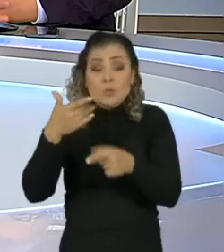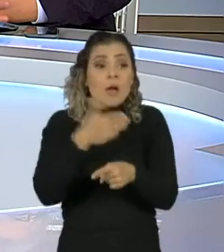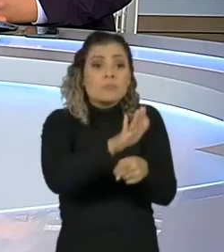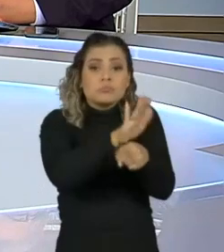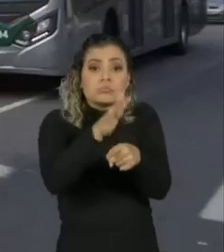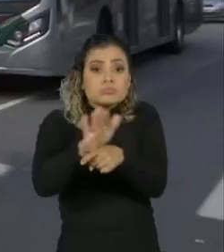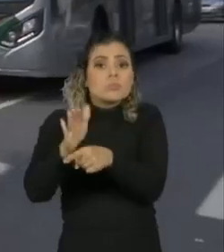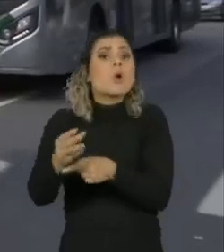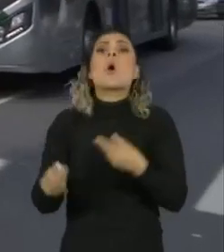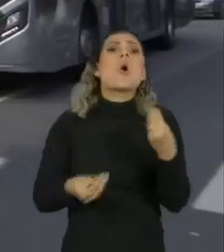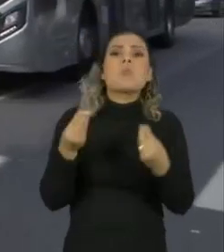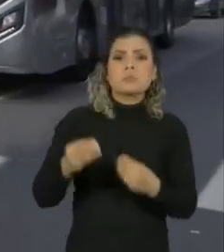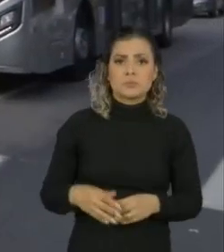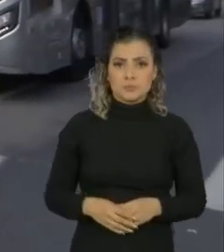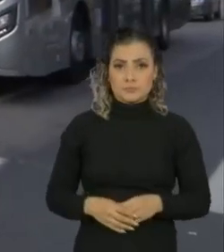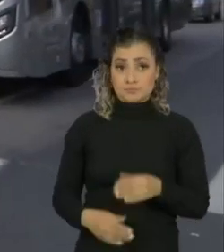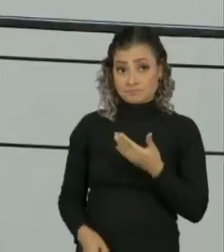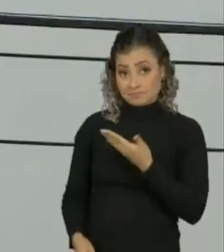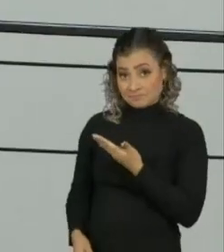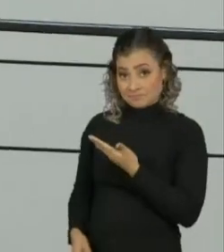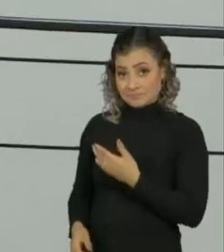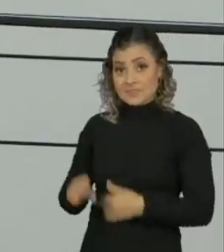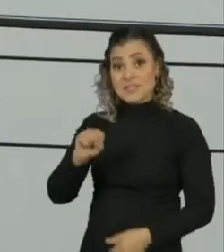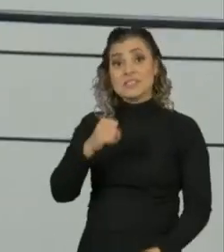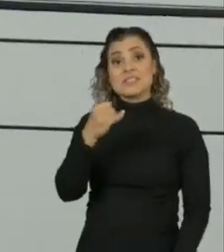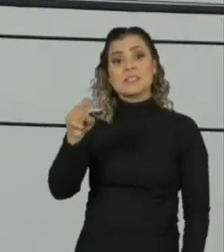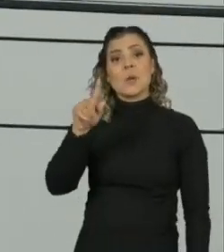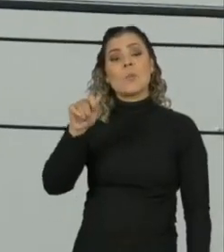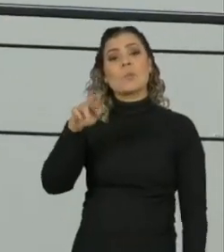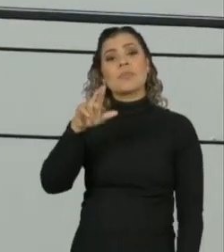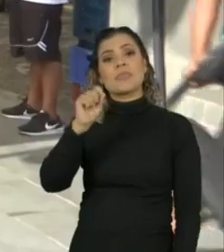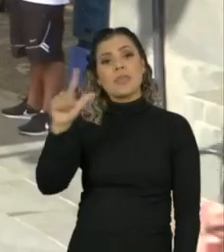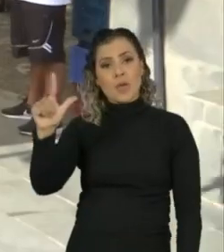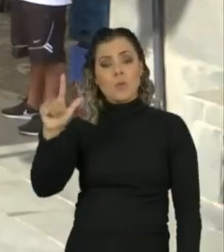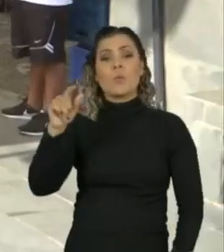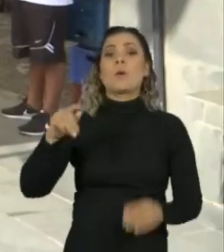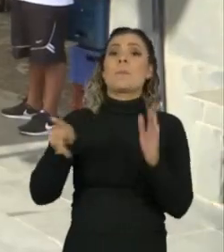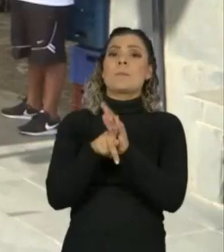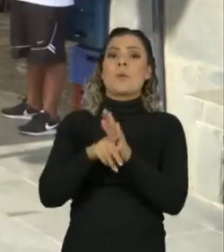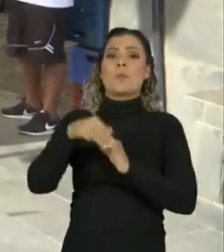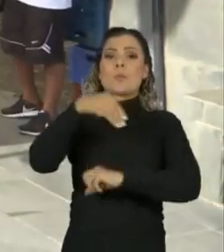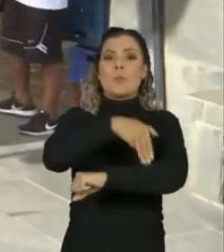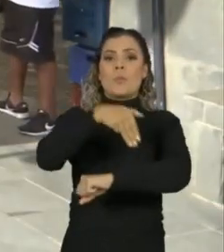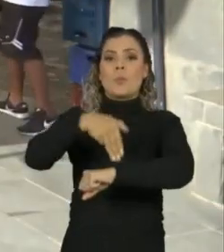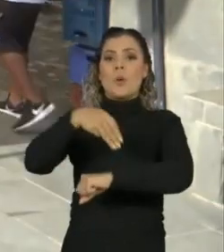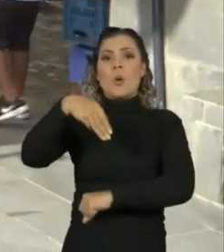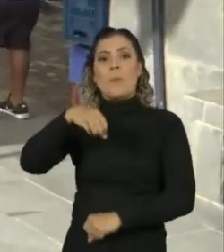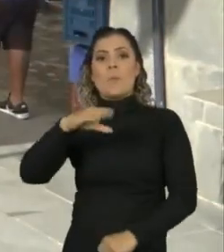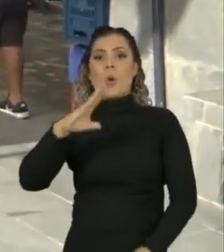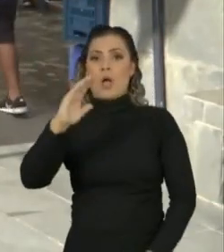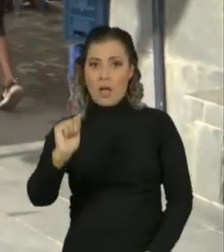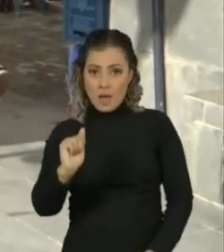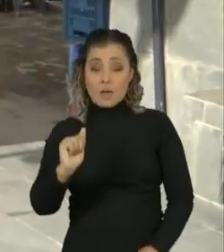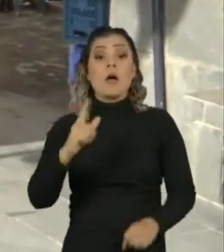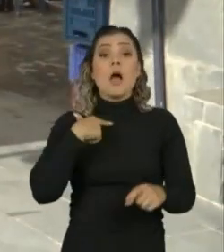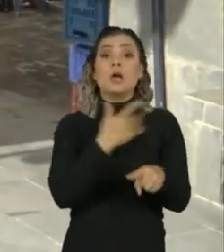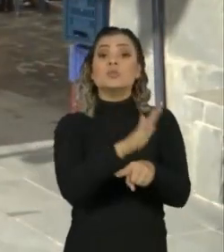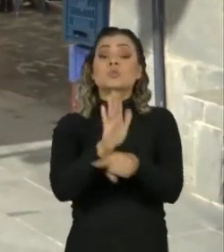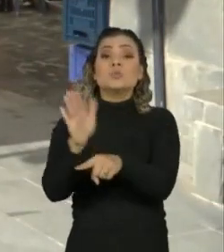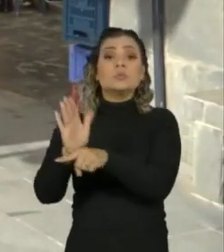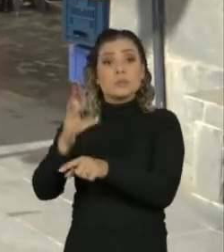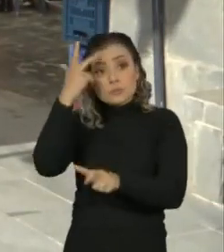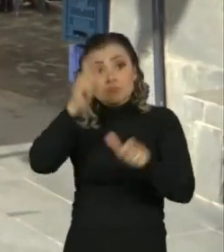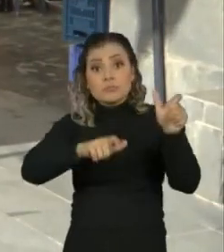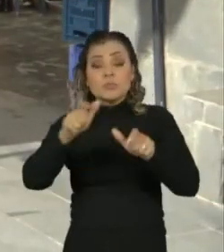Paulo. A paróquia de São Miguel Arcanjo, aqui na Mooca, em São Paulo, está ajudando as pessoas em situação de rua no cadastro para